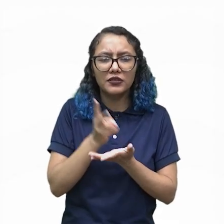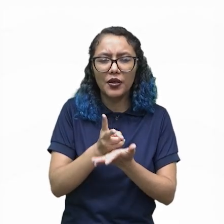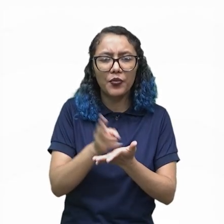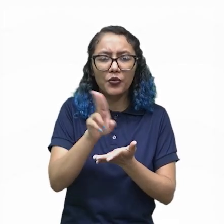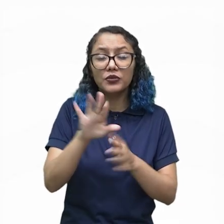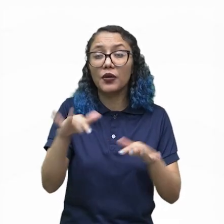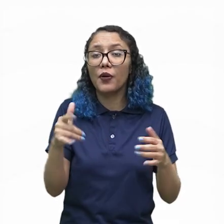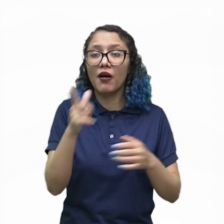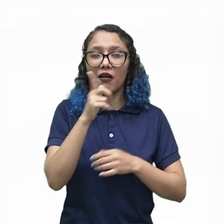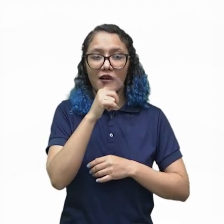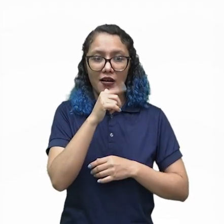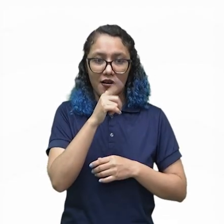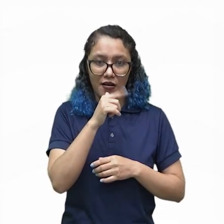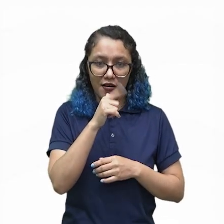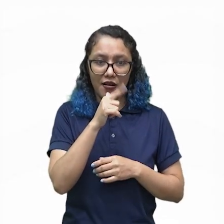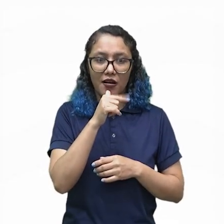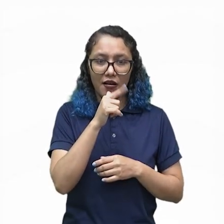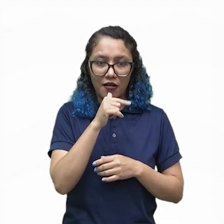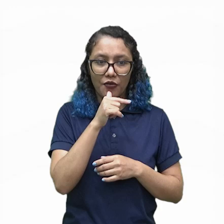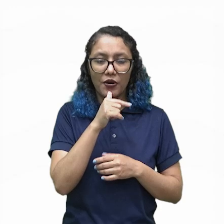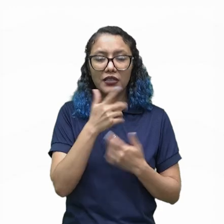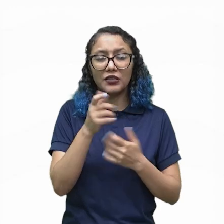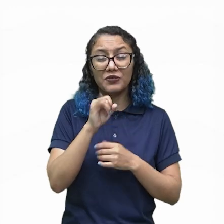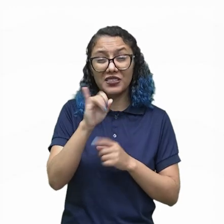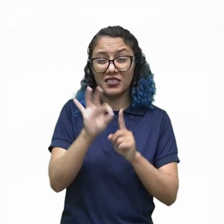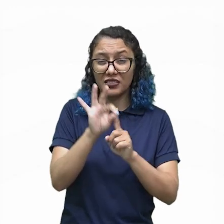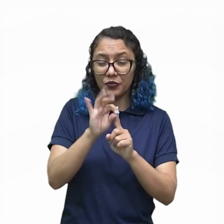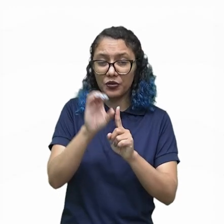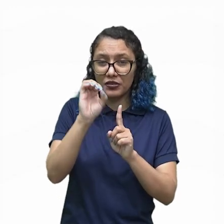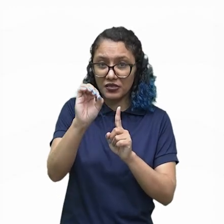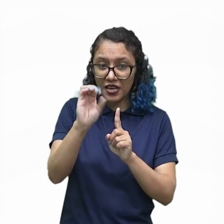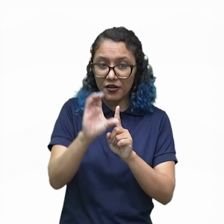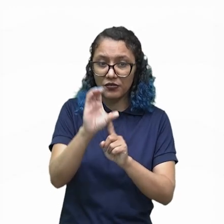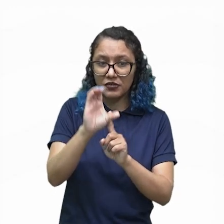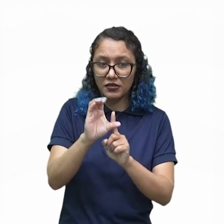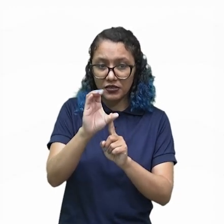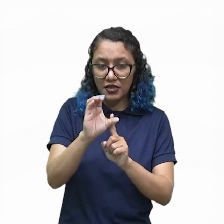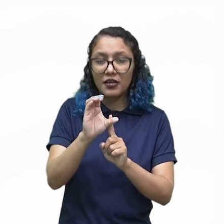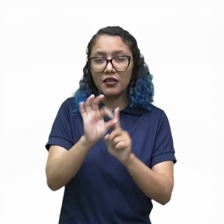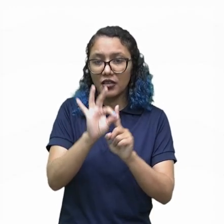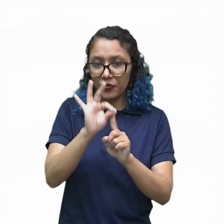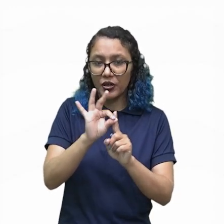da água, tá? Então, a 0 graus Celsius, né, é a